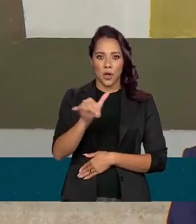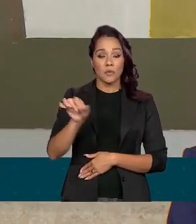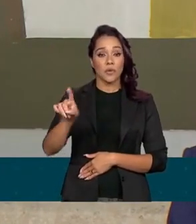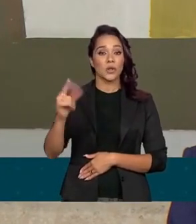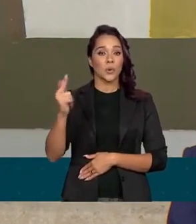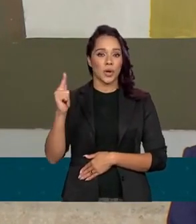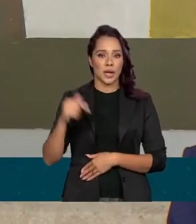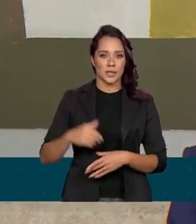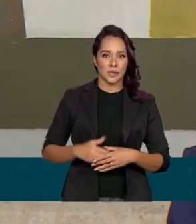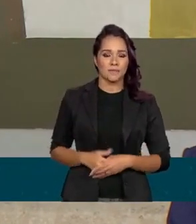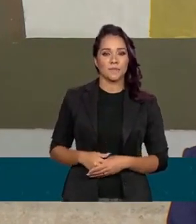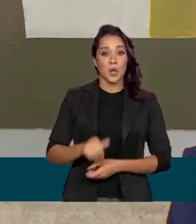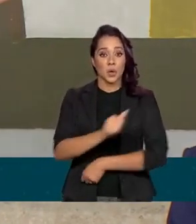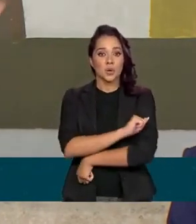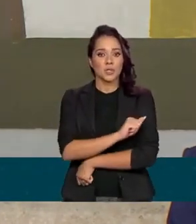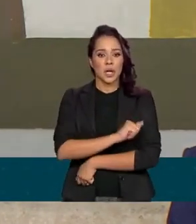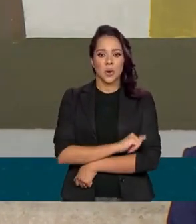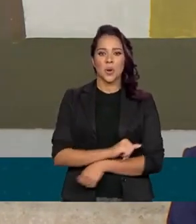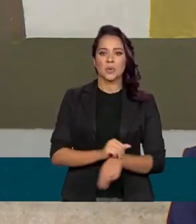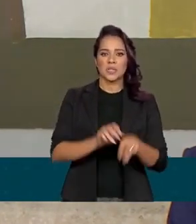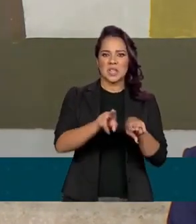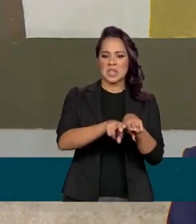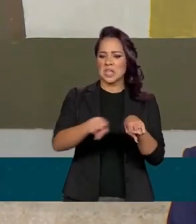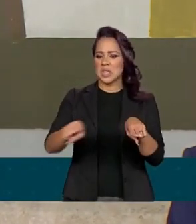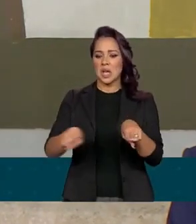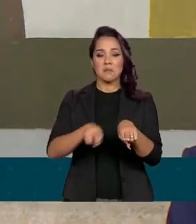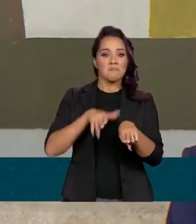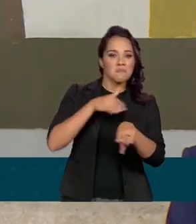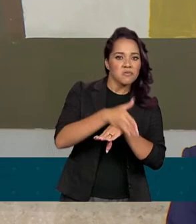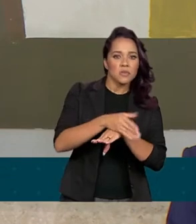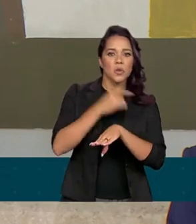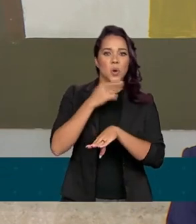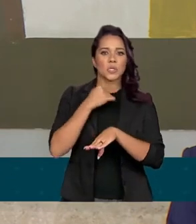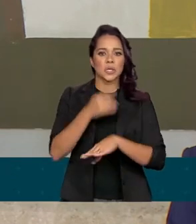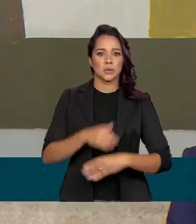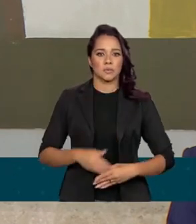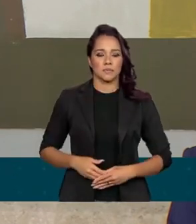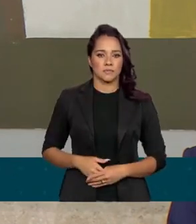Goiás, que os estudantes deitaram na porta e não deixaram ele entrar.